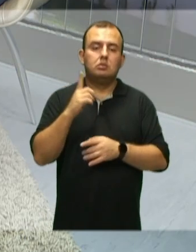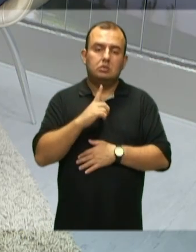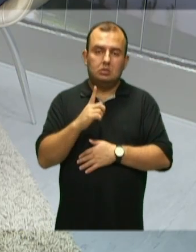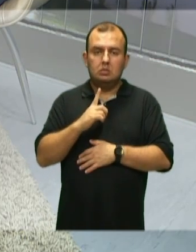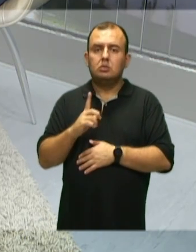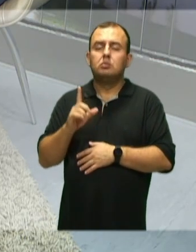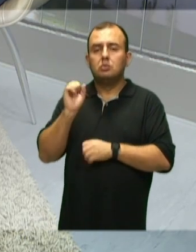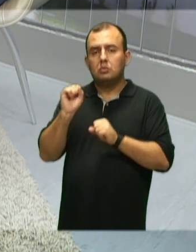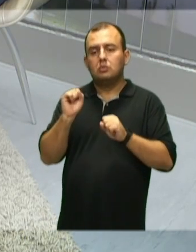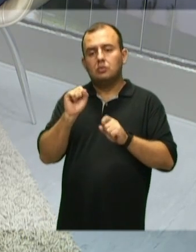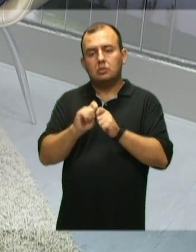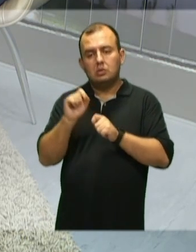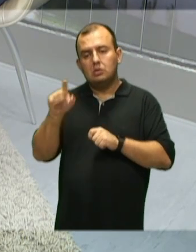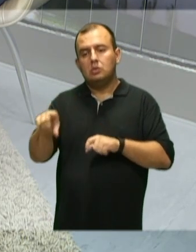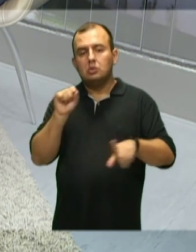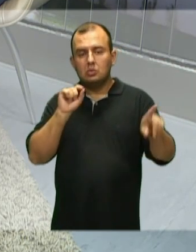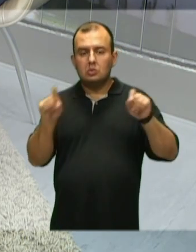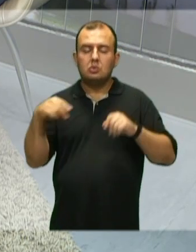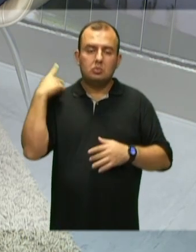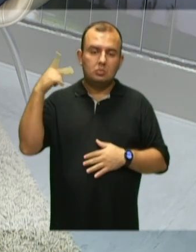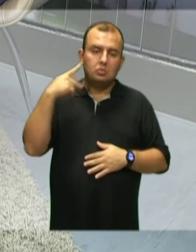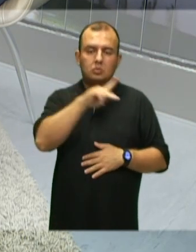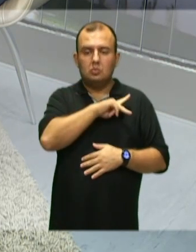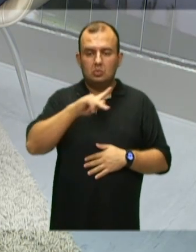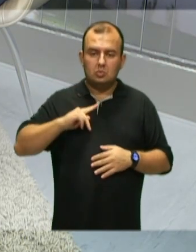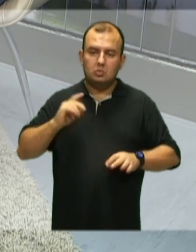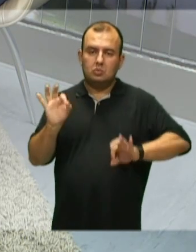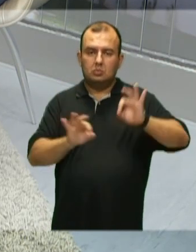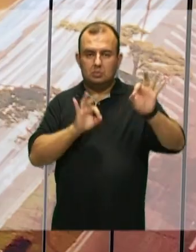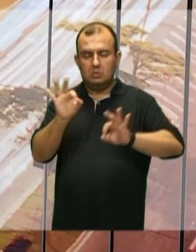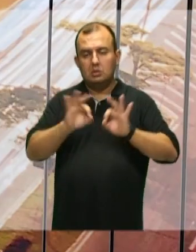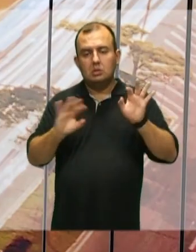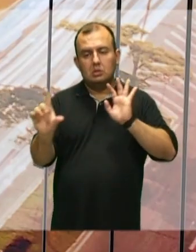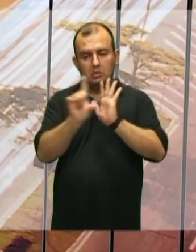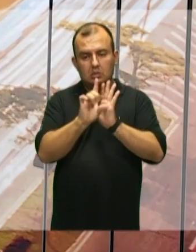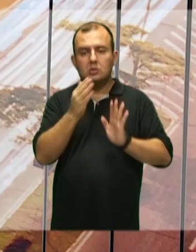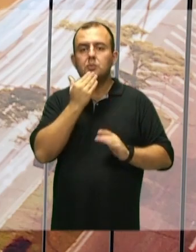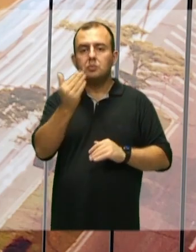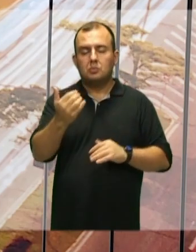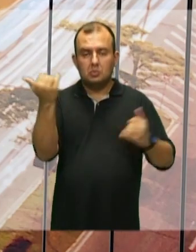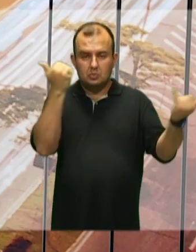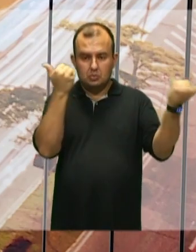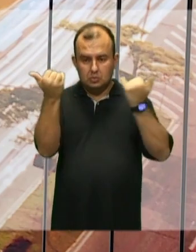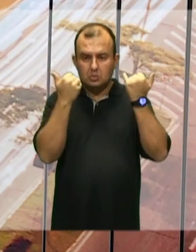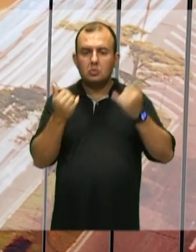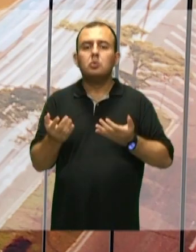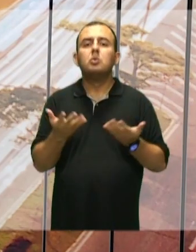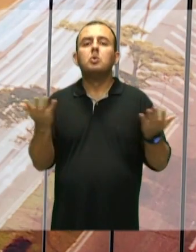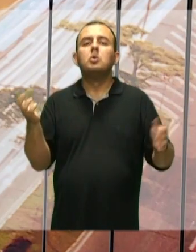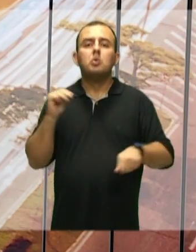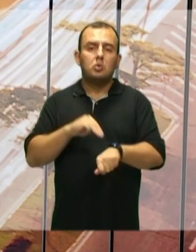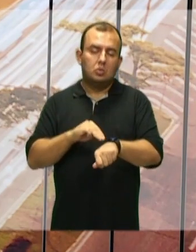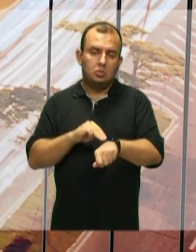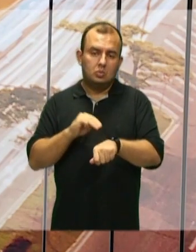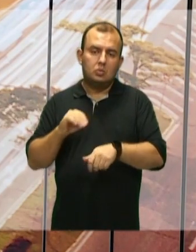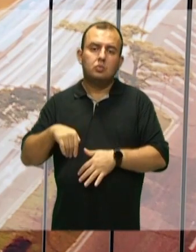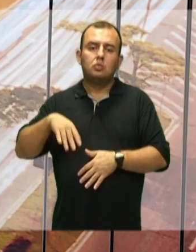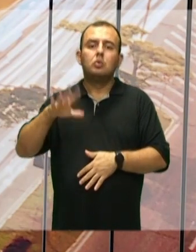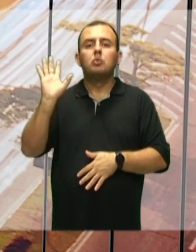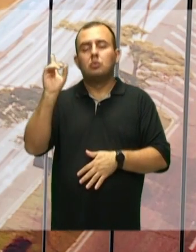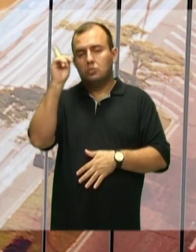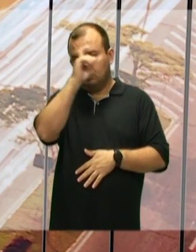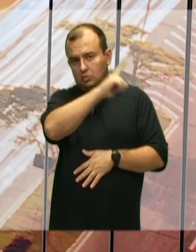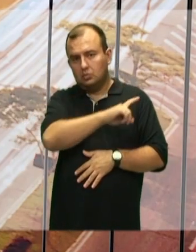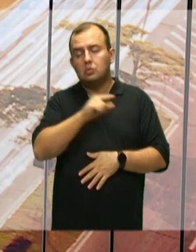fazer as escolhas para as políticas públicas para a elaboração das leis para o pedido de informação qual momento foi o mais